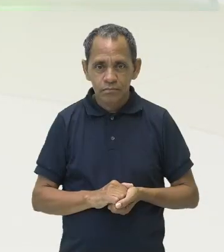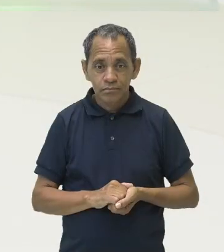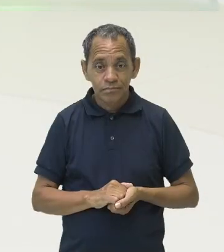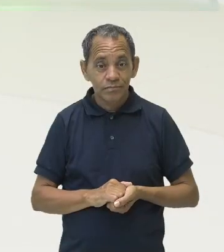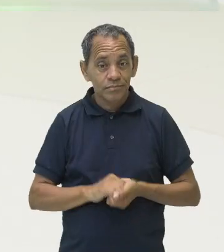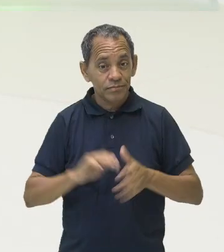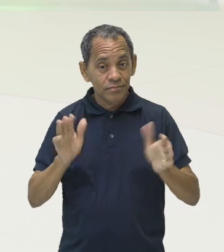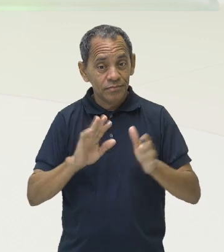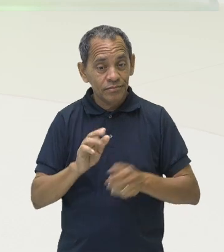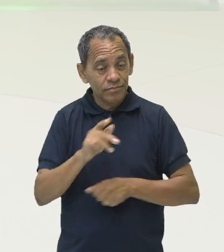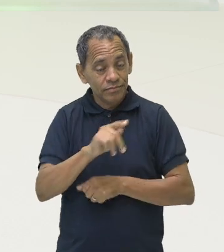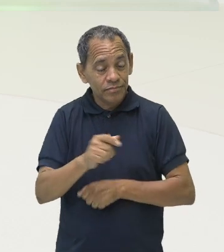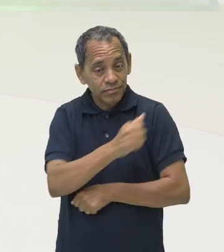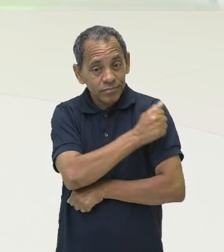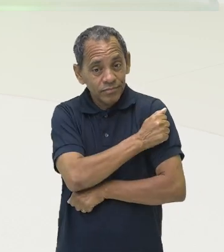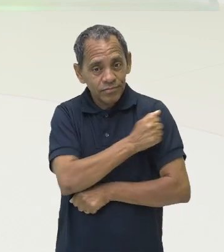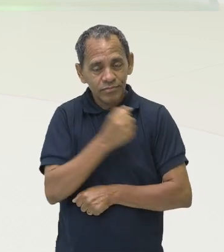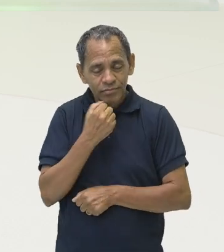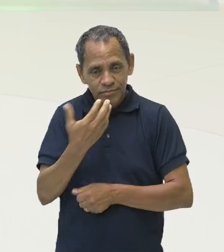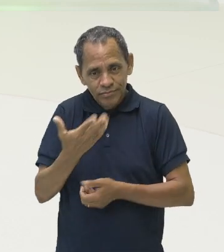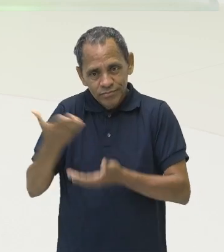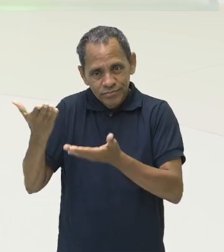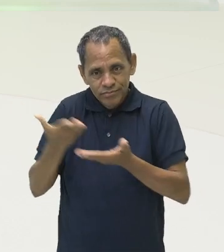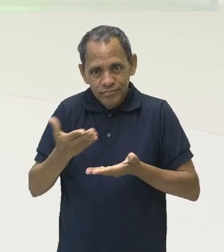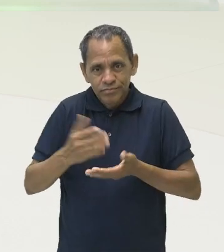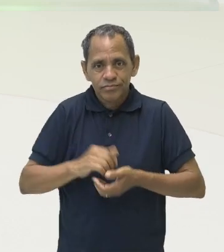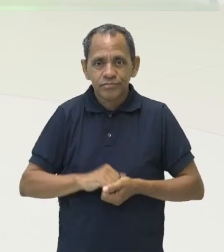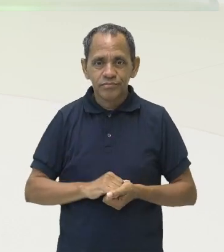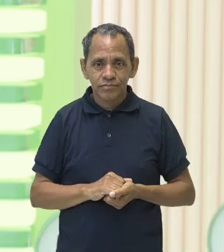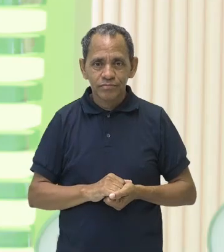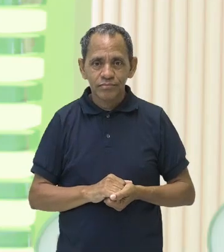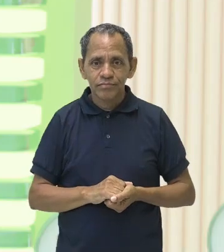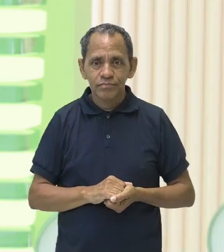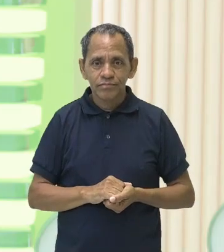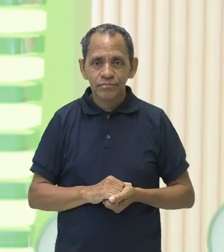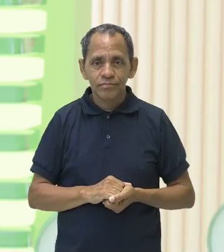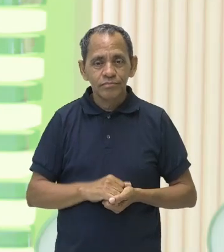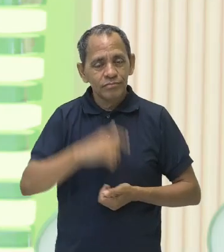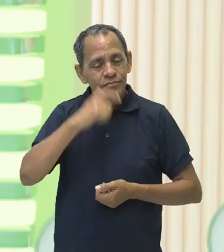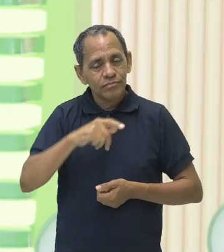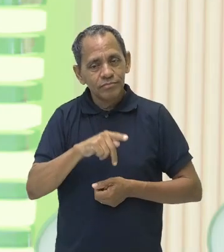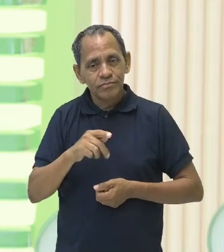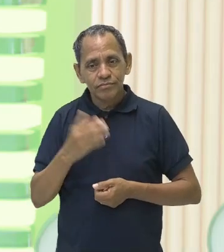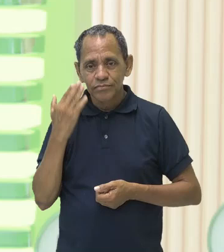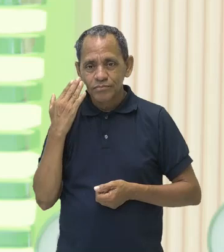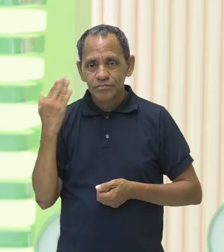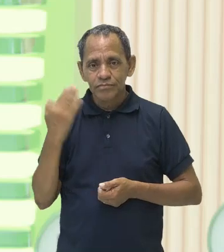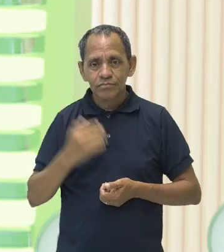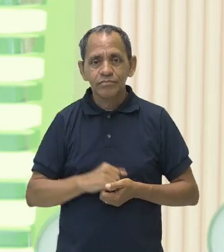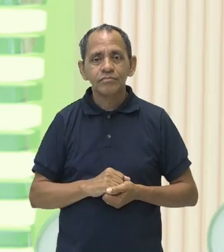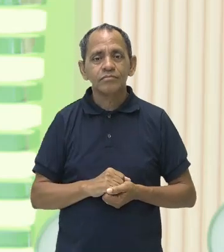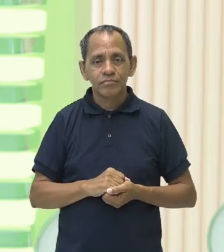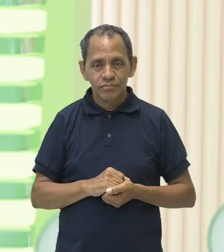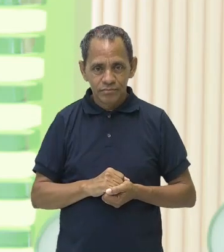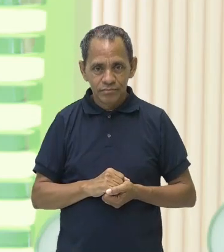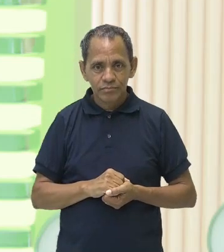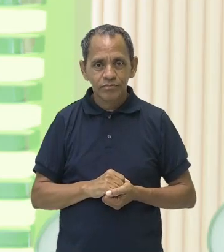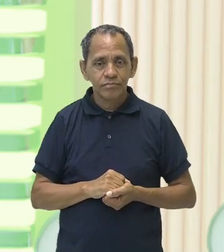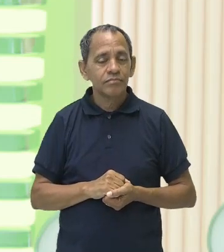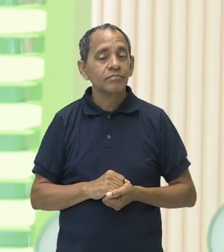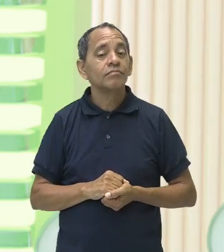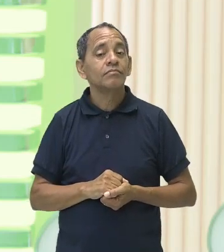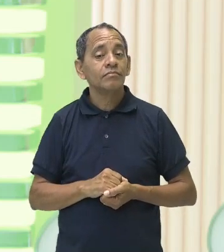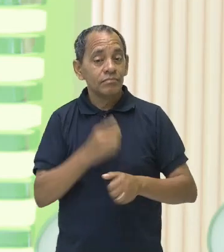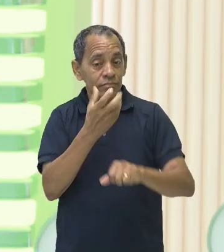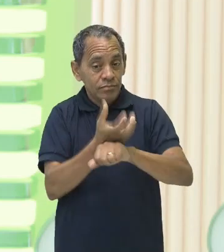Olá, professores e alunos, sejam bem-vindos. Eu sou o professor Paulo Torres, de Química,